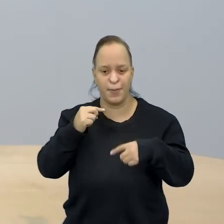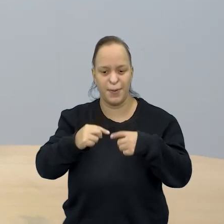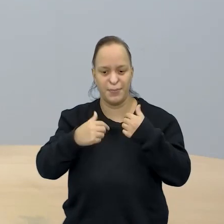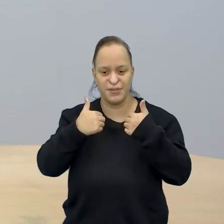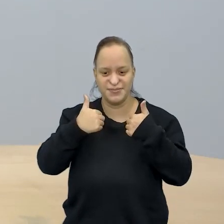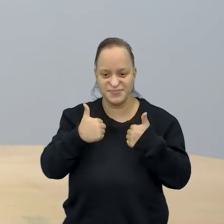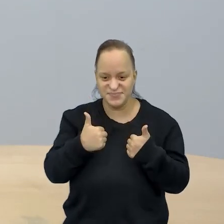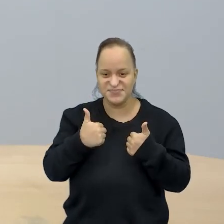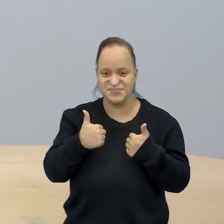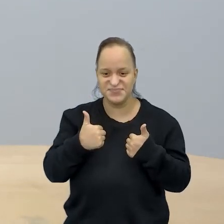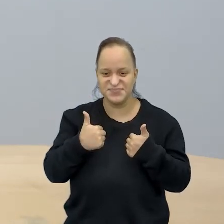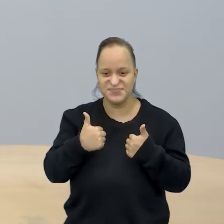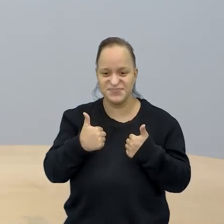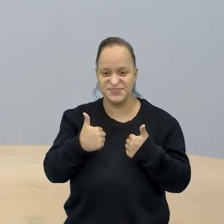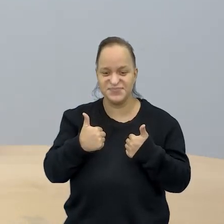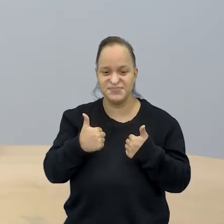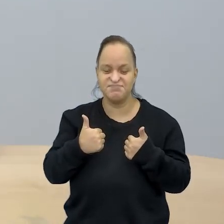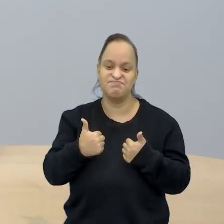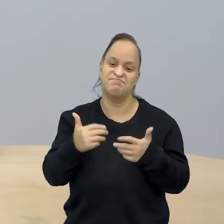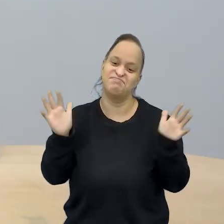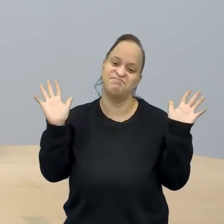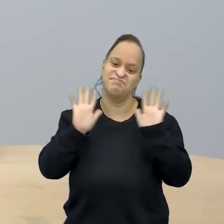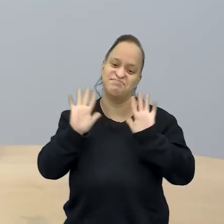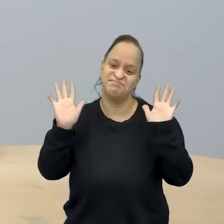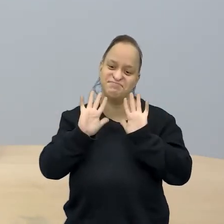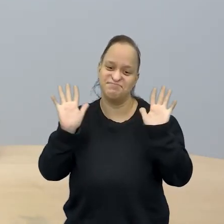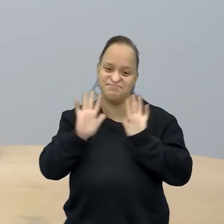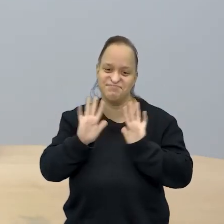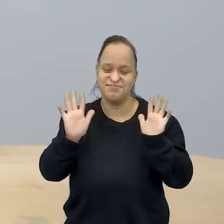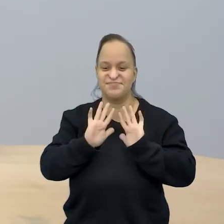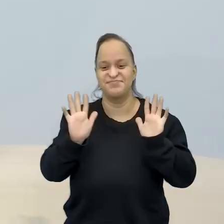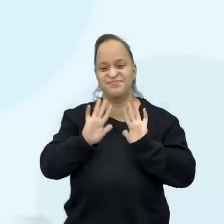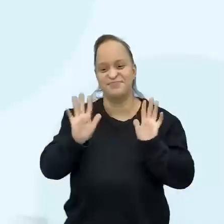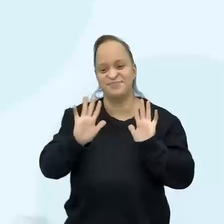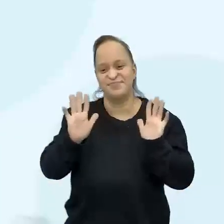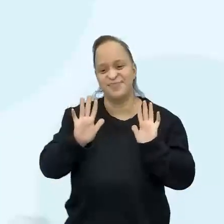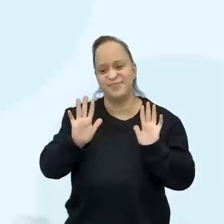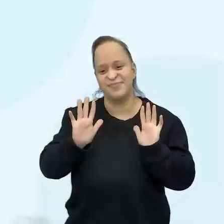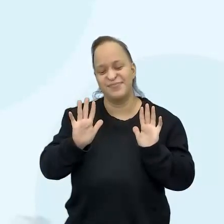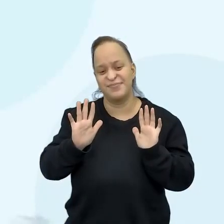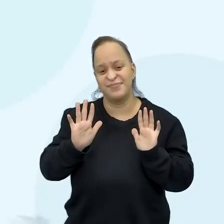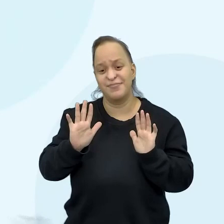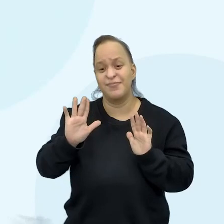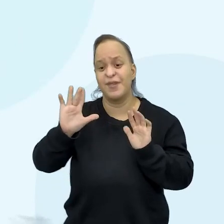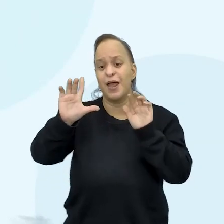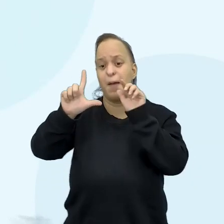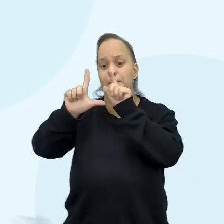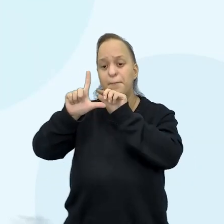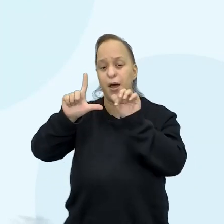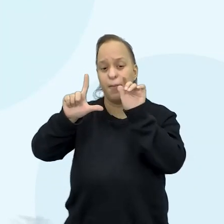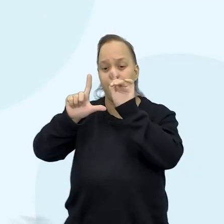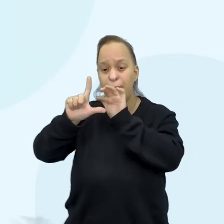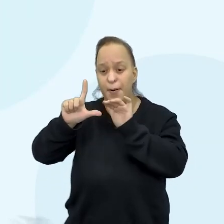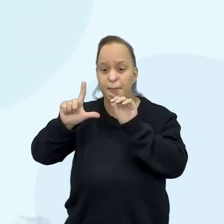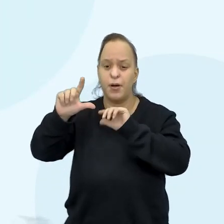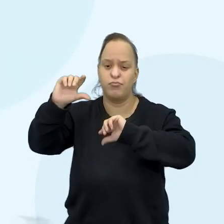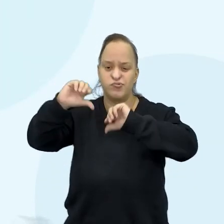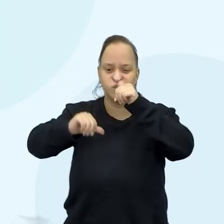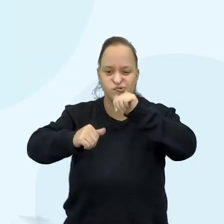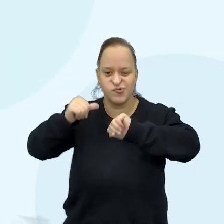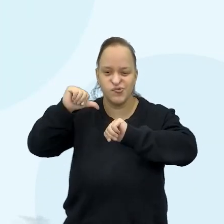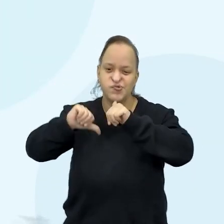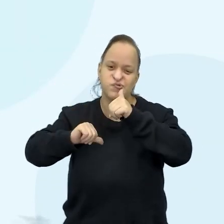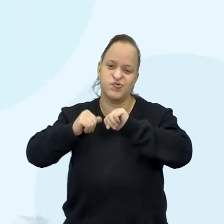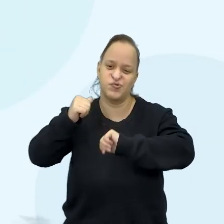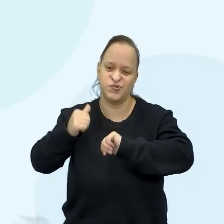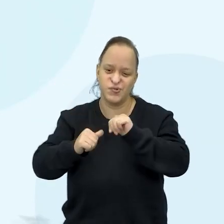bom? Então me despeço de todas e todos com muito carinho. Não deixem de avaliar a aula, por gentileza. A